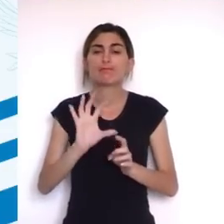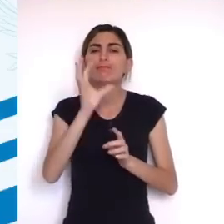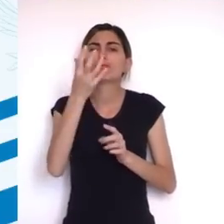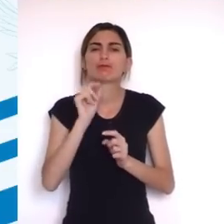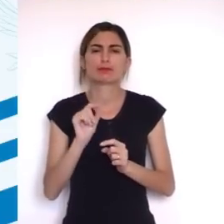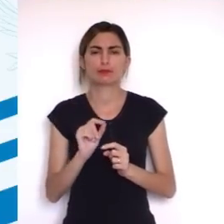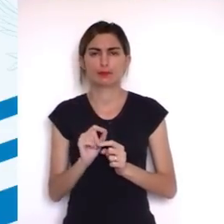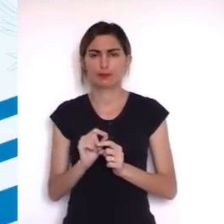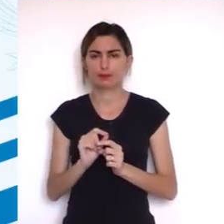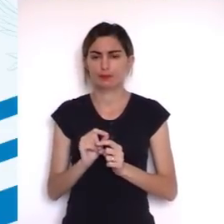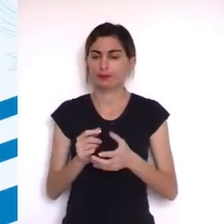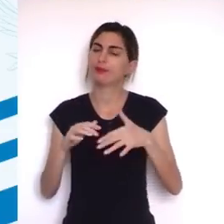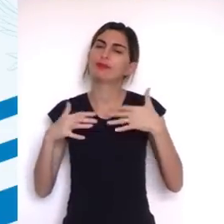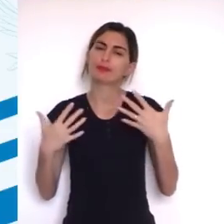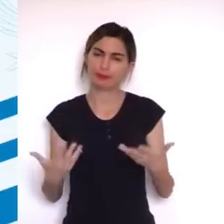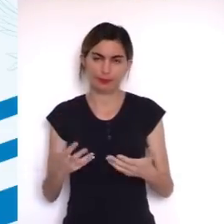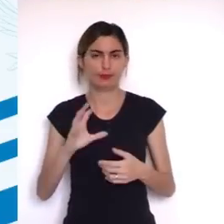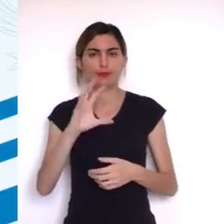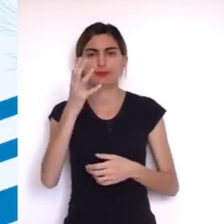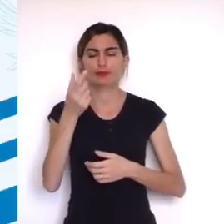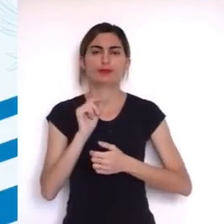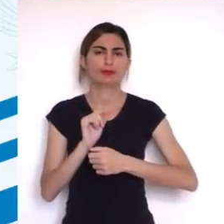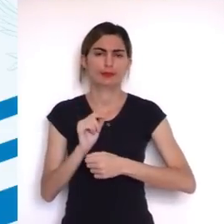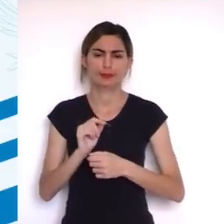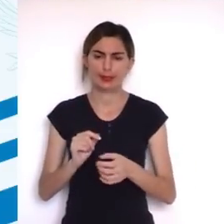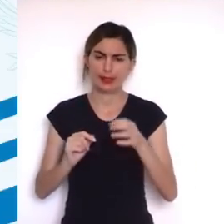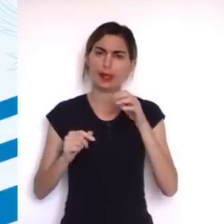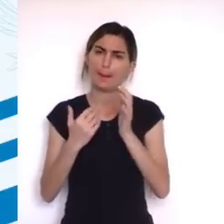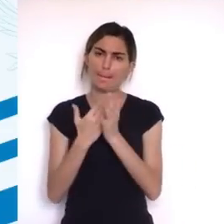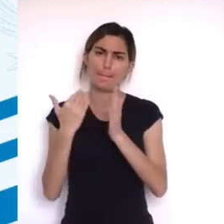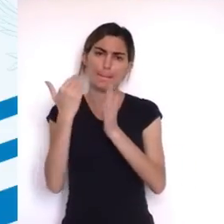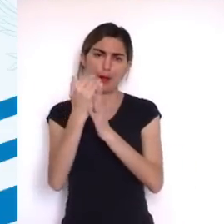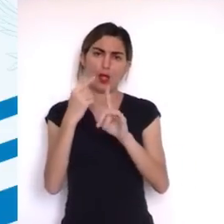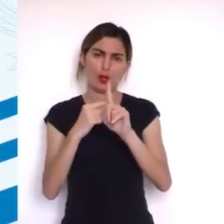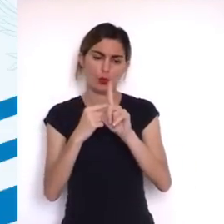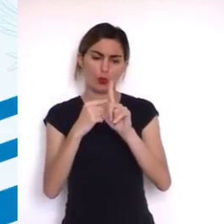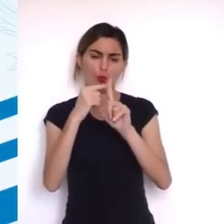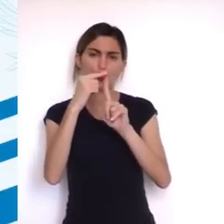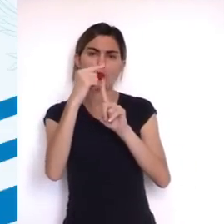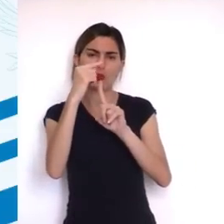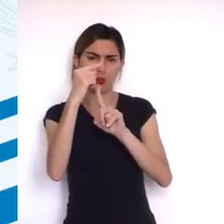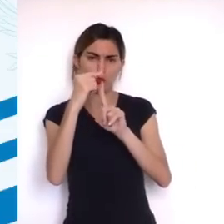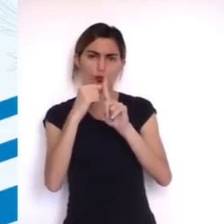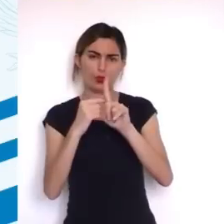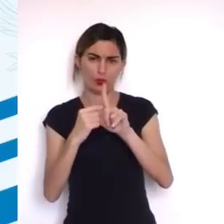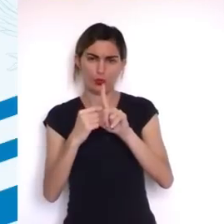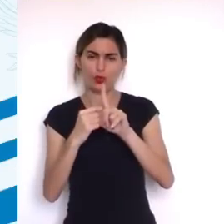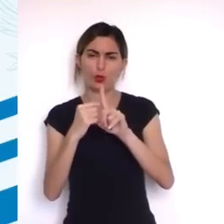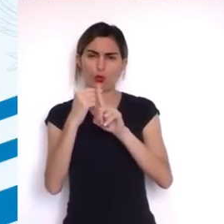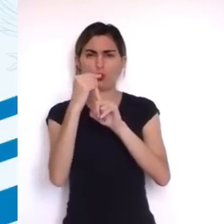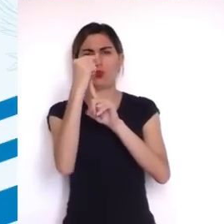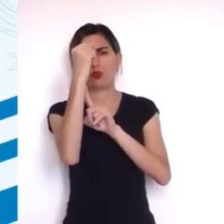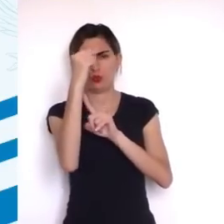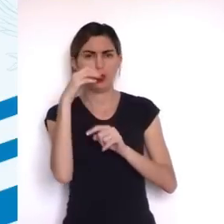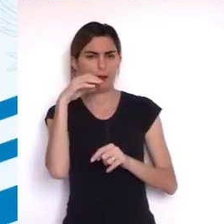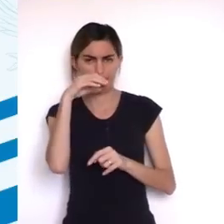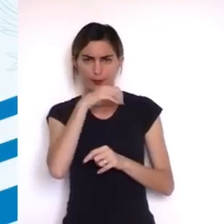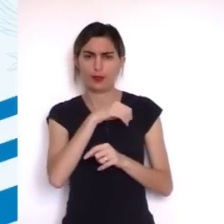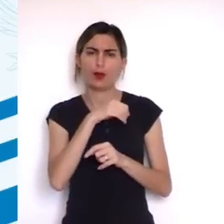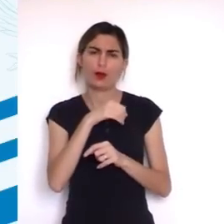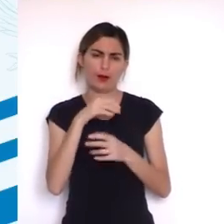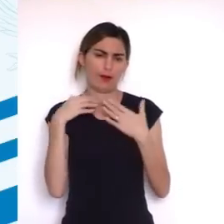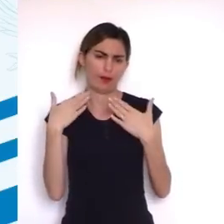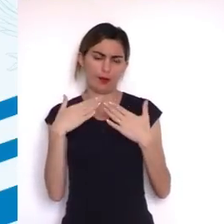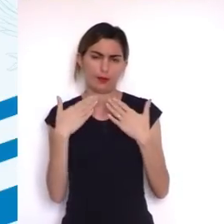vai acontecer? O que acontece é que quem tem maior temperatura, né? E quando se fala temperatura, a gente